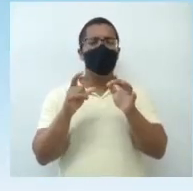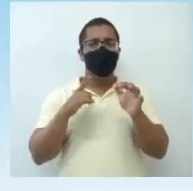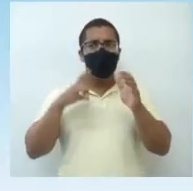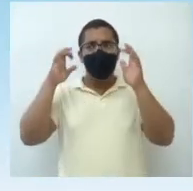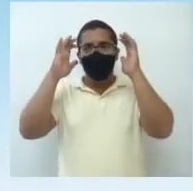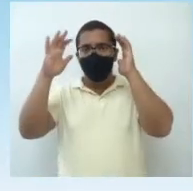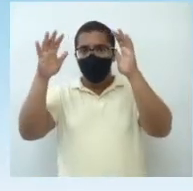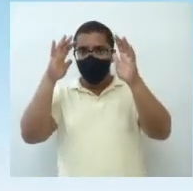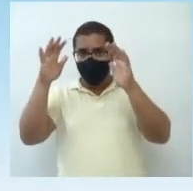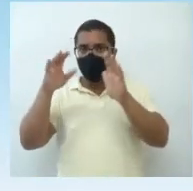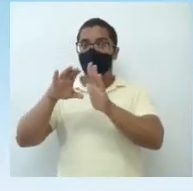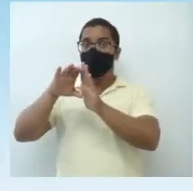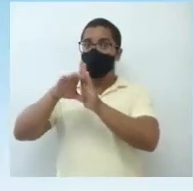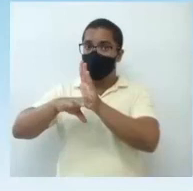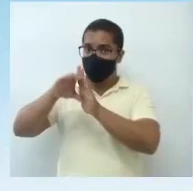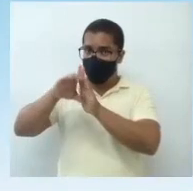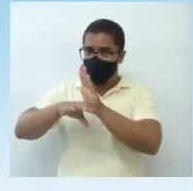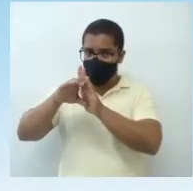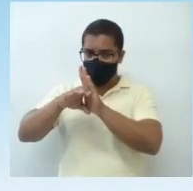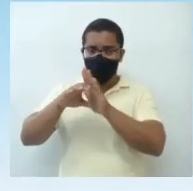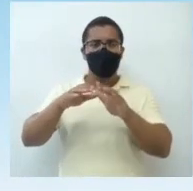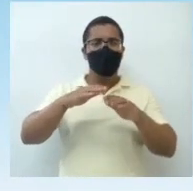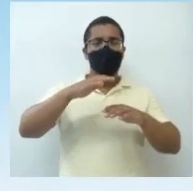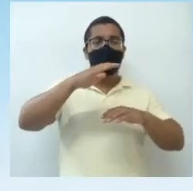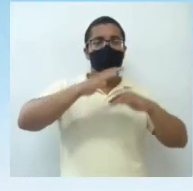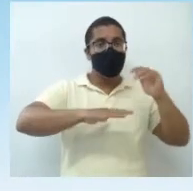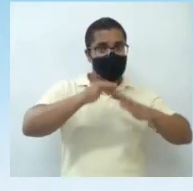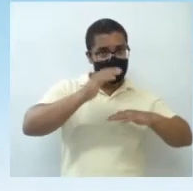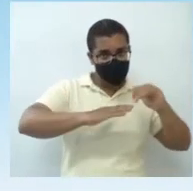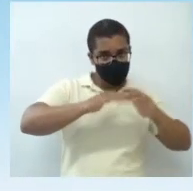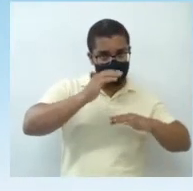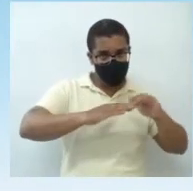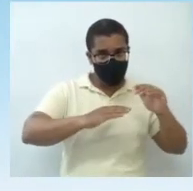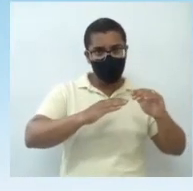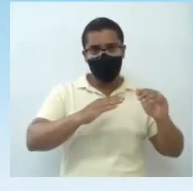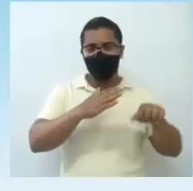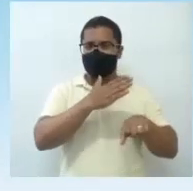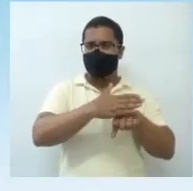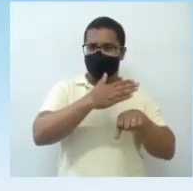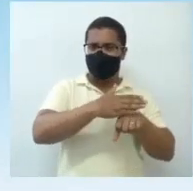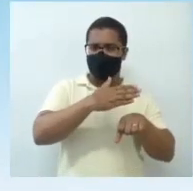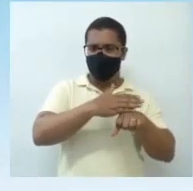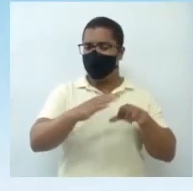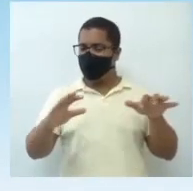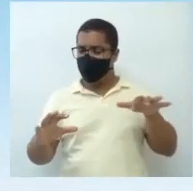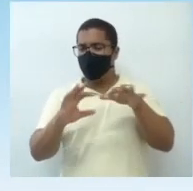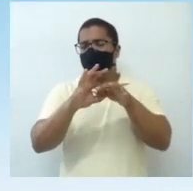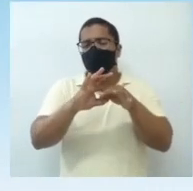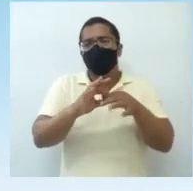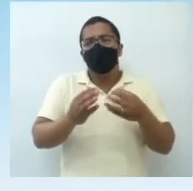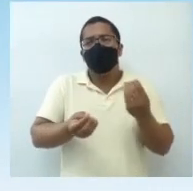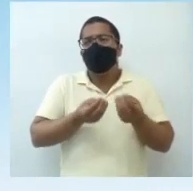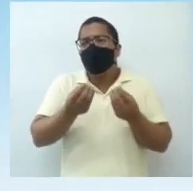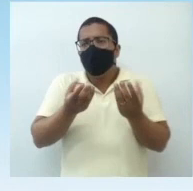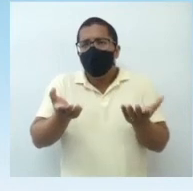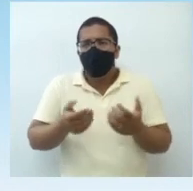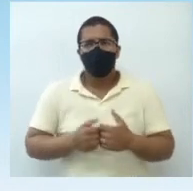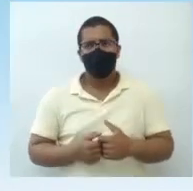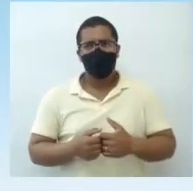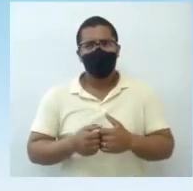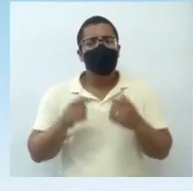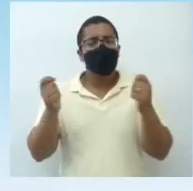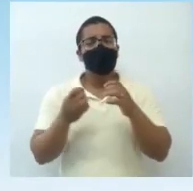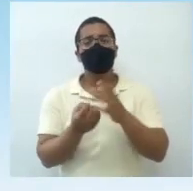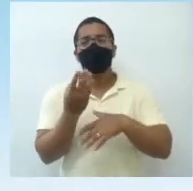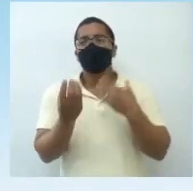teoria com a prática como é que ele iria e como é que ele iria fazer